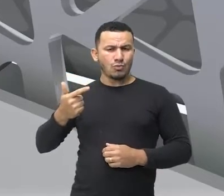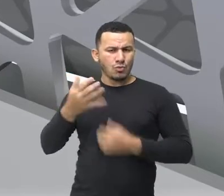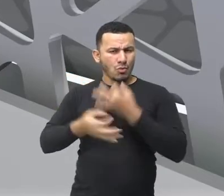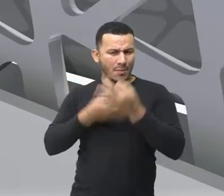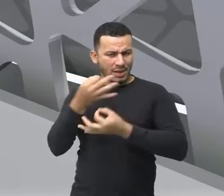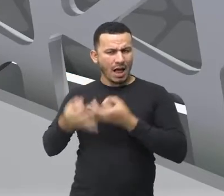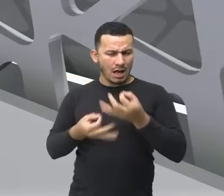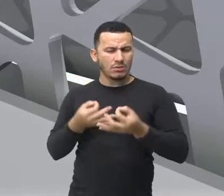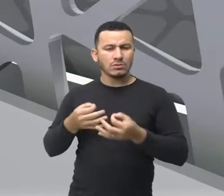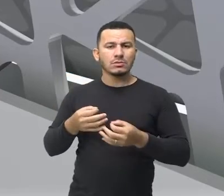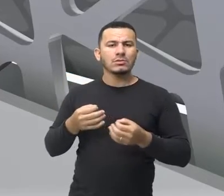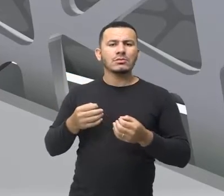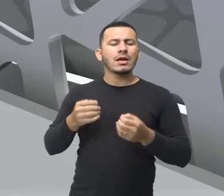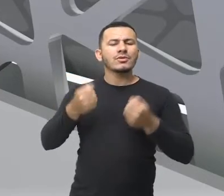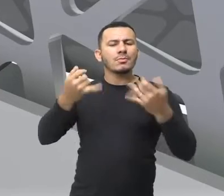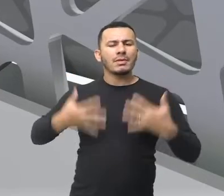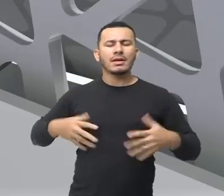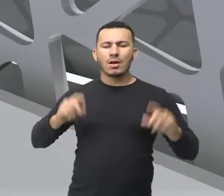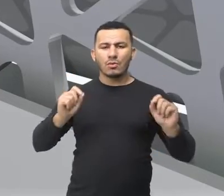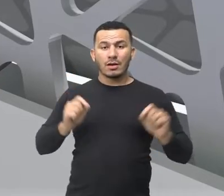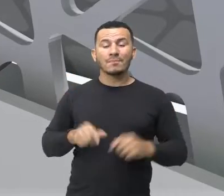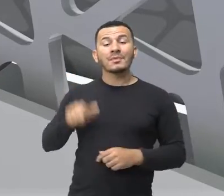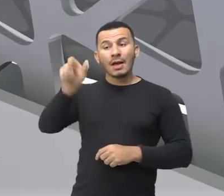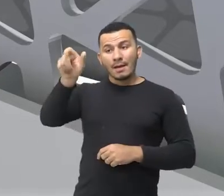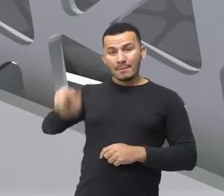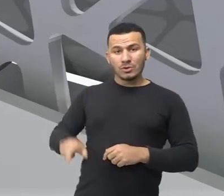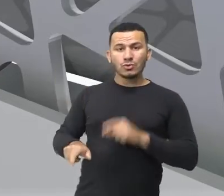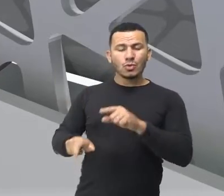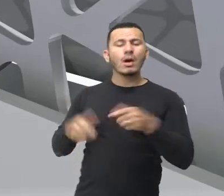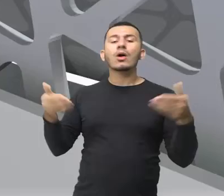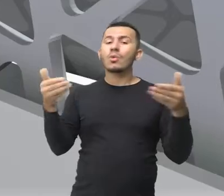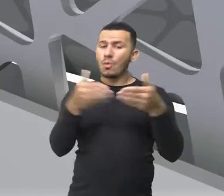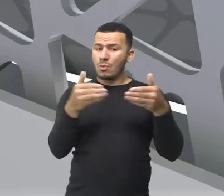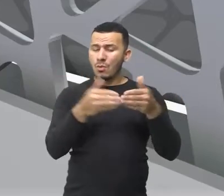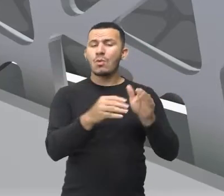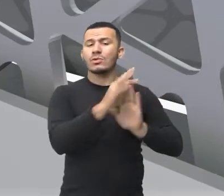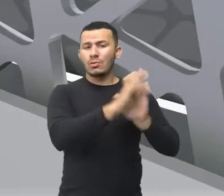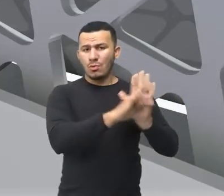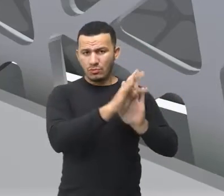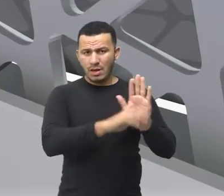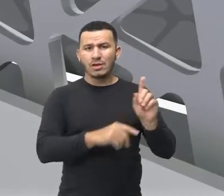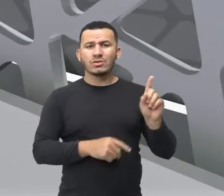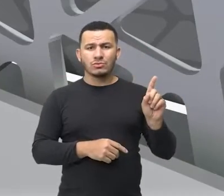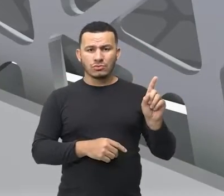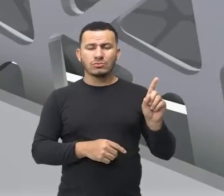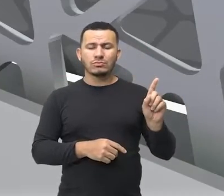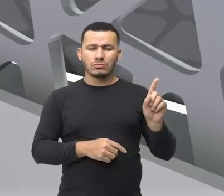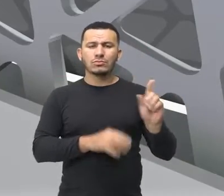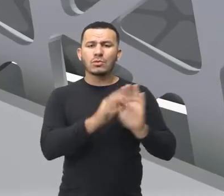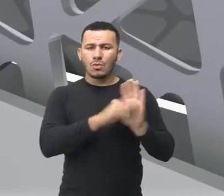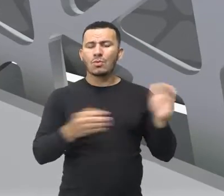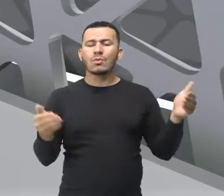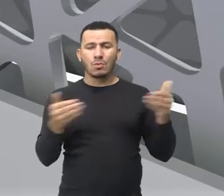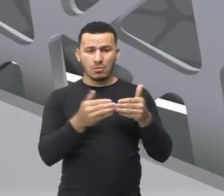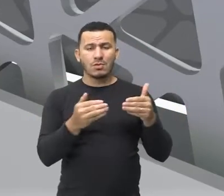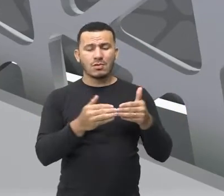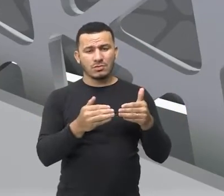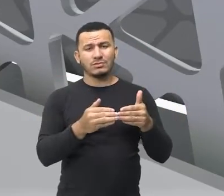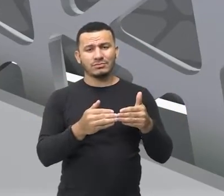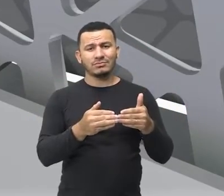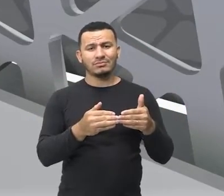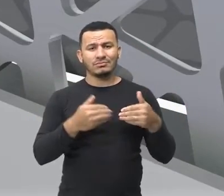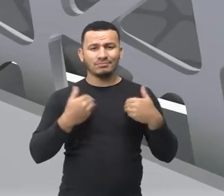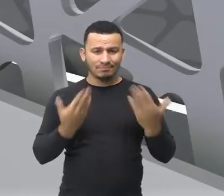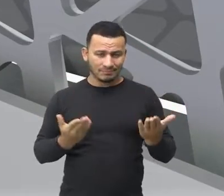bem mais extenso, mostrou o quê? Que essa pessoa concorda com o que essa matéria mostrou para